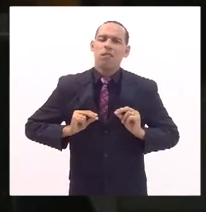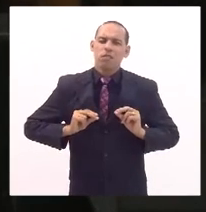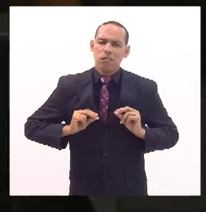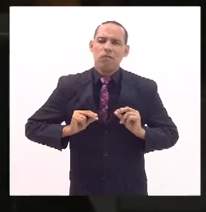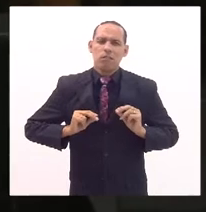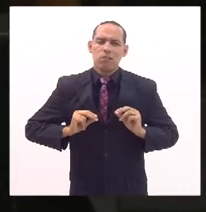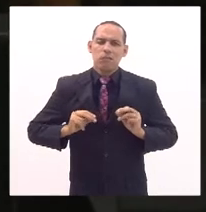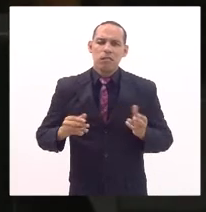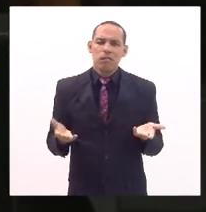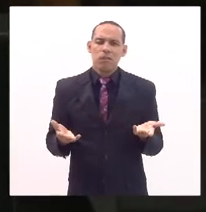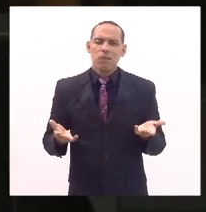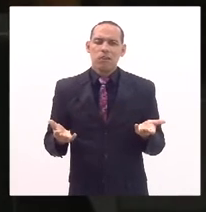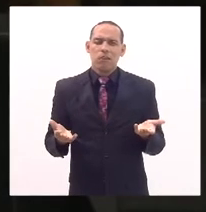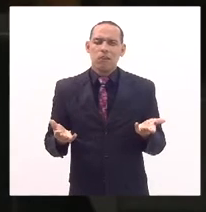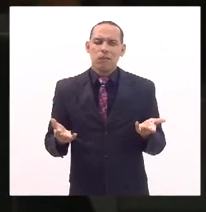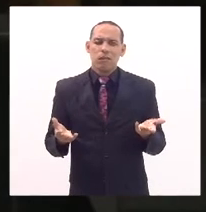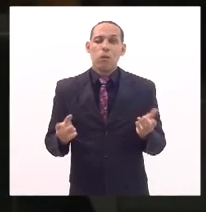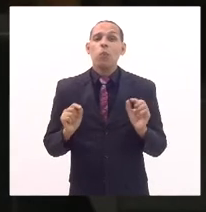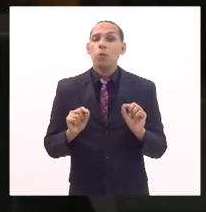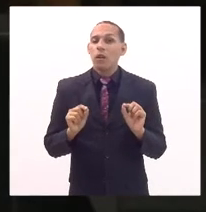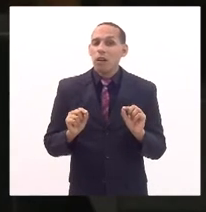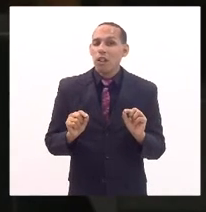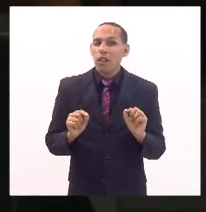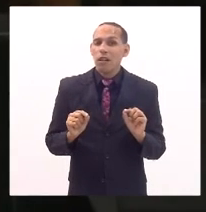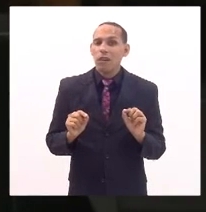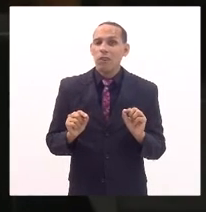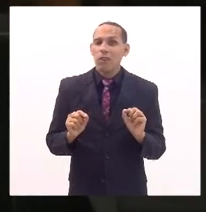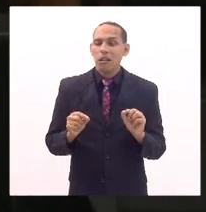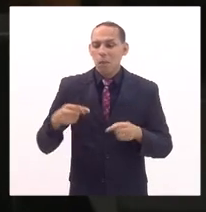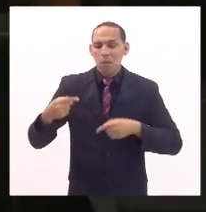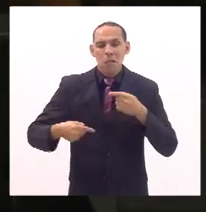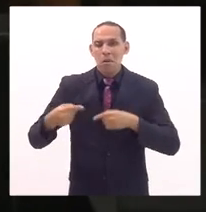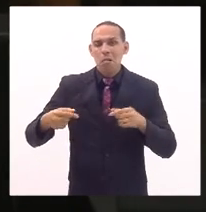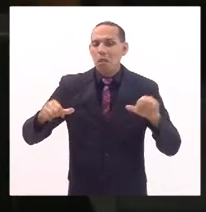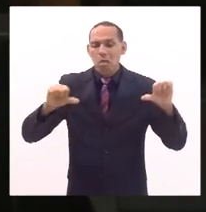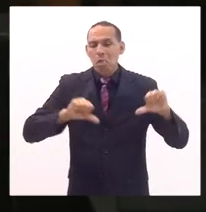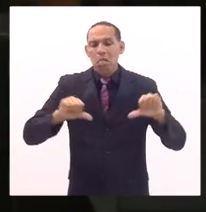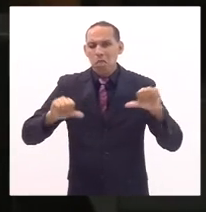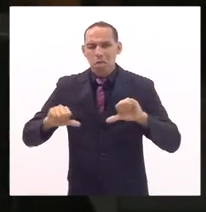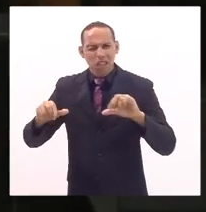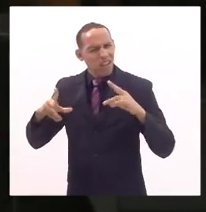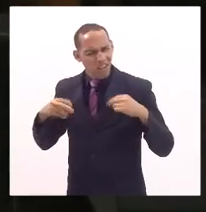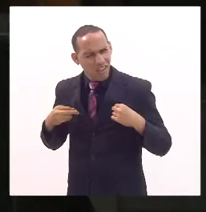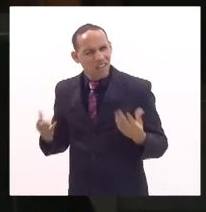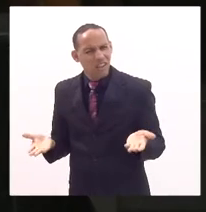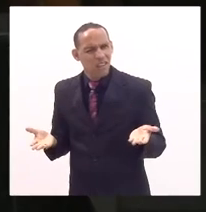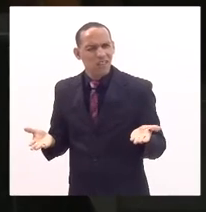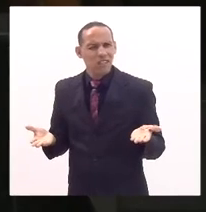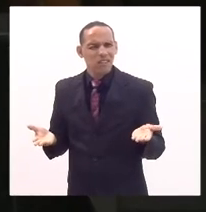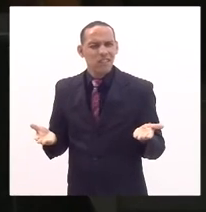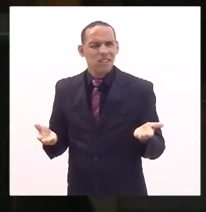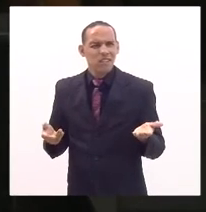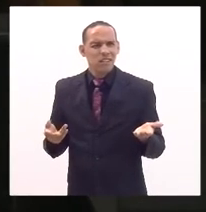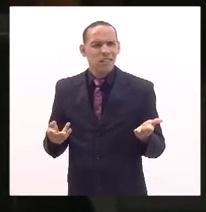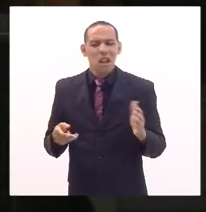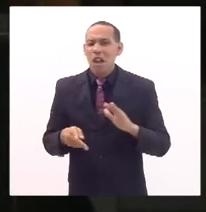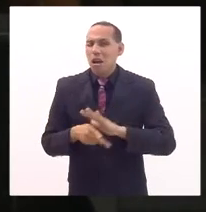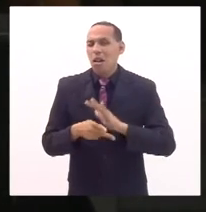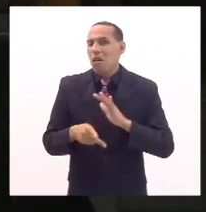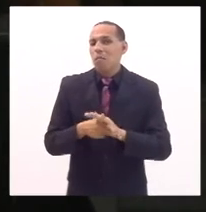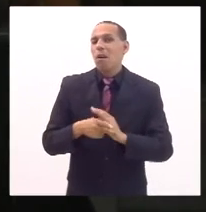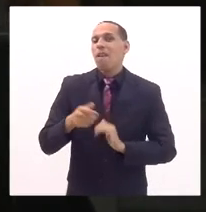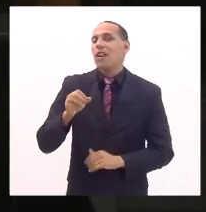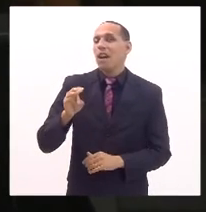AM uma das piores políticas da daquele até que ele a gente federativo mais